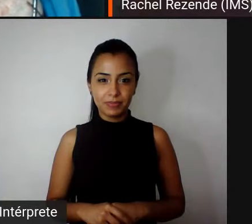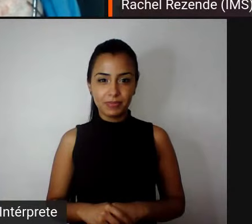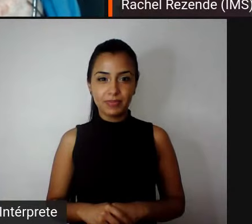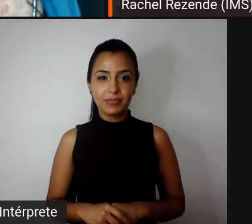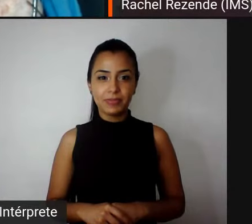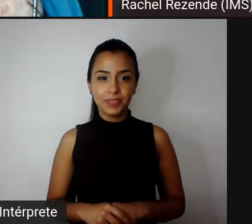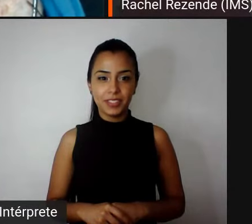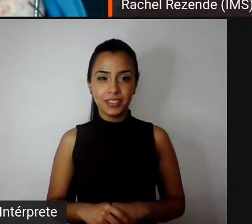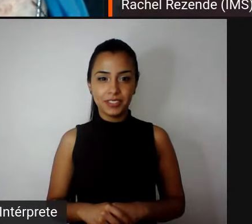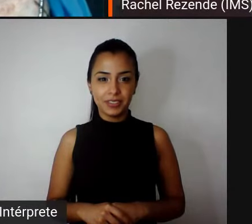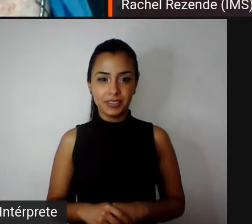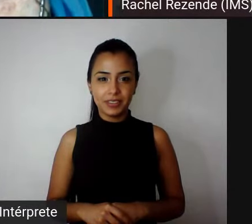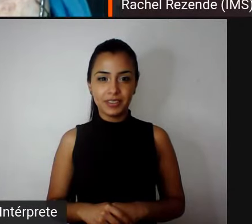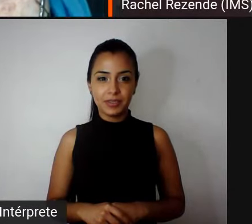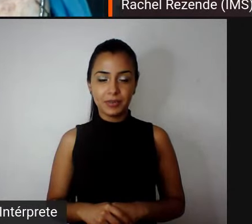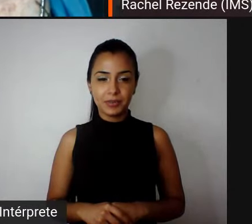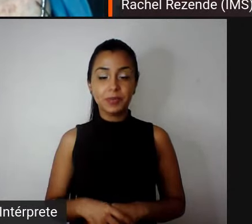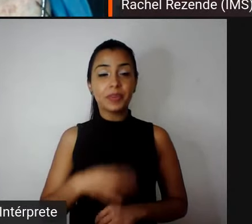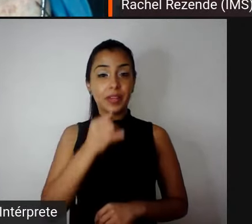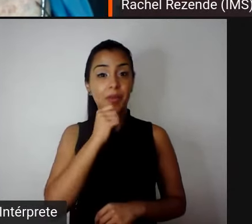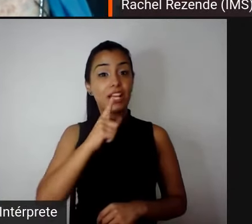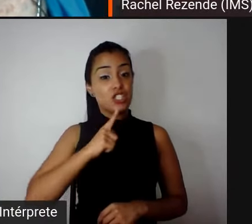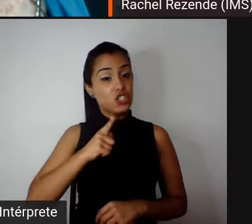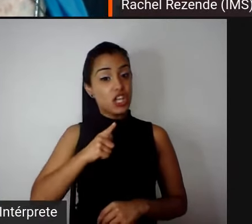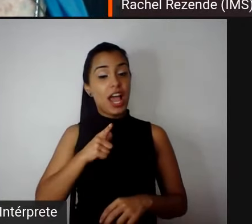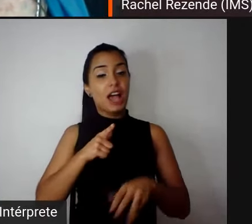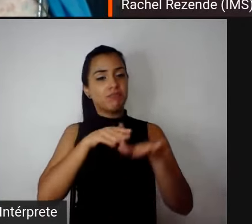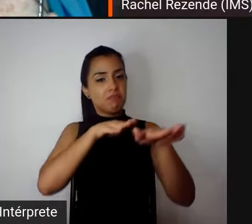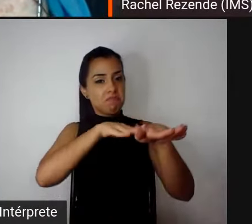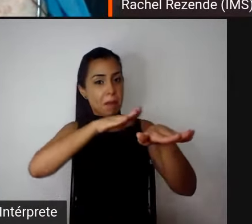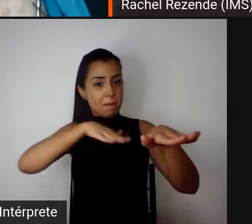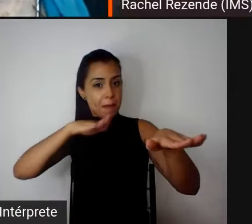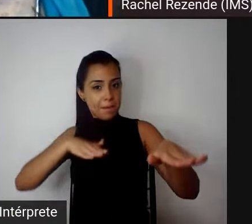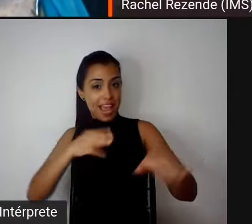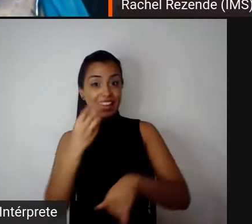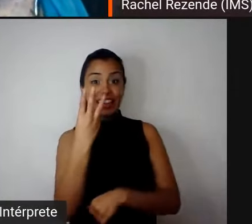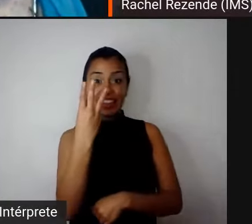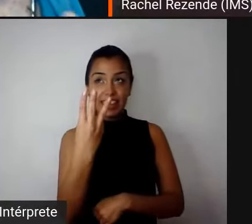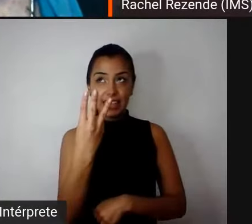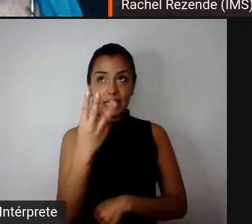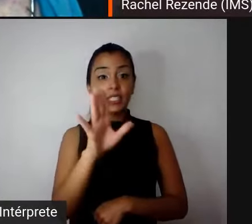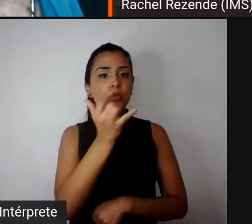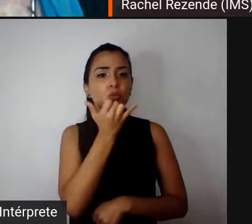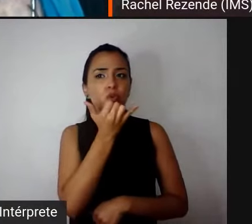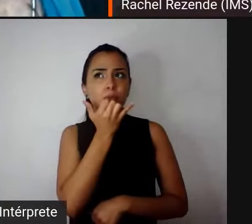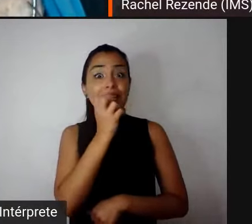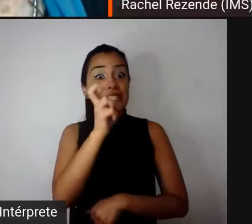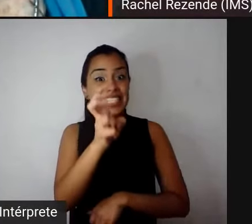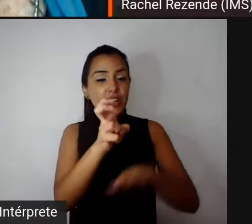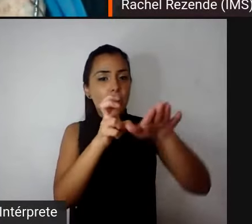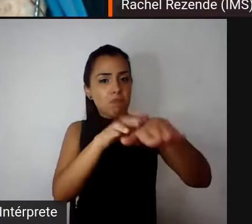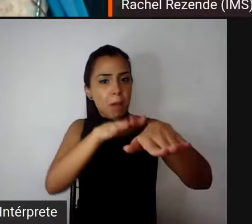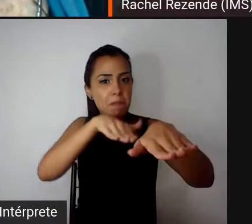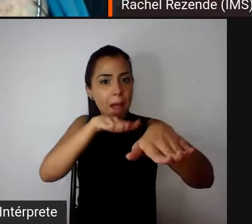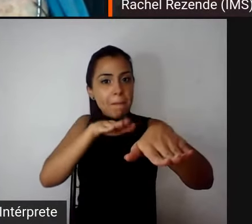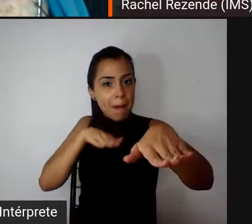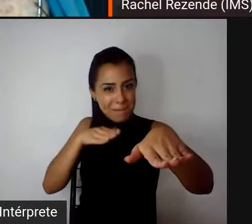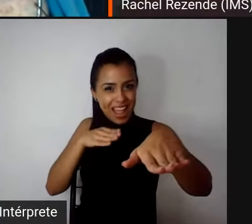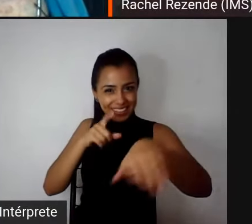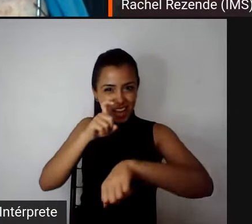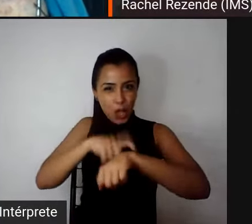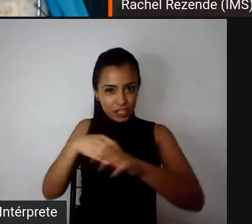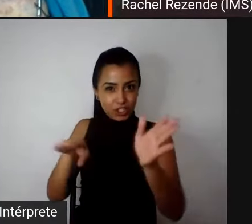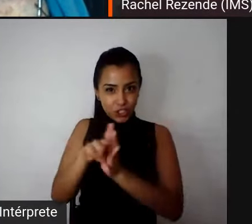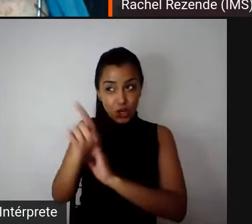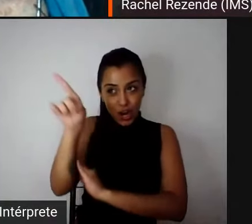lá, e 3 filas de carro, mais ou menos, com 5 carros cada um. A primeira